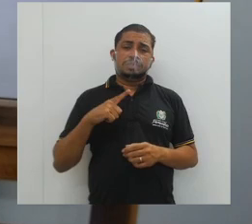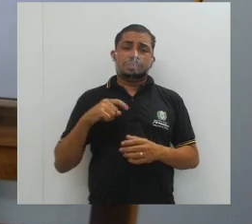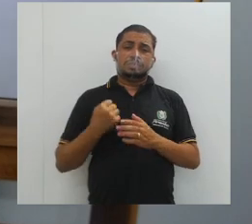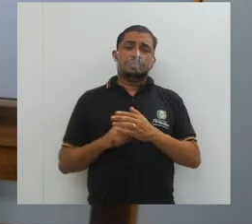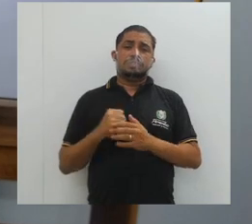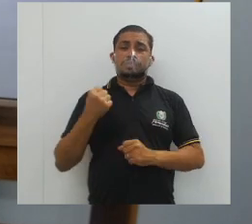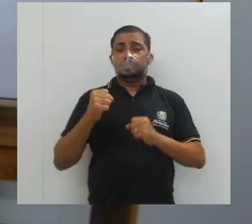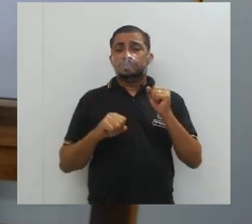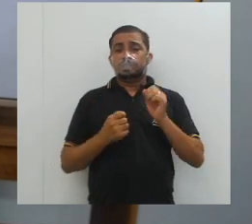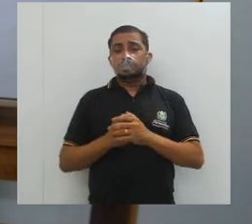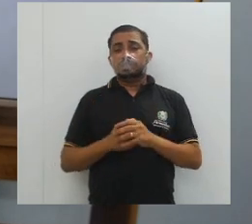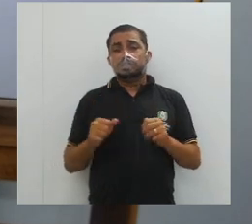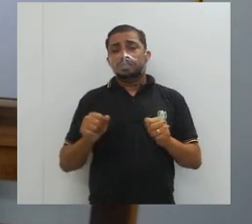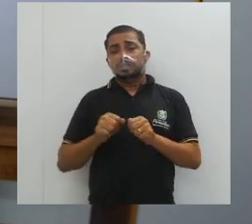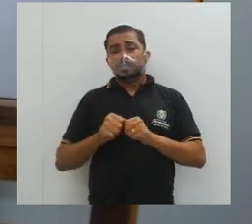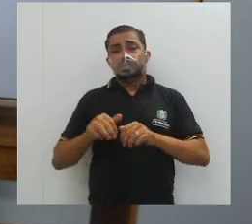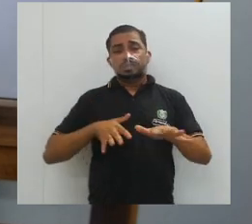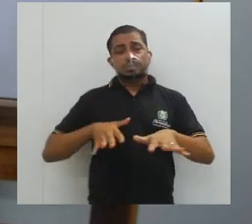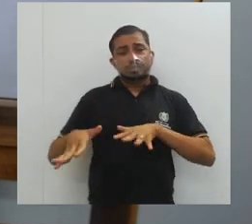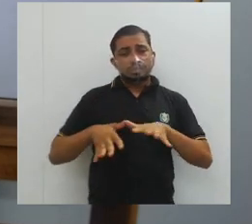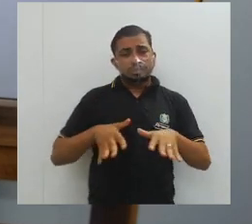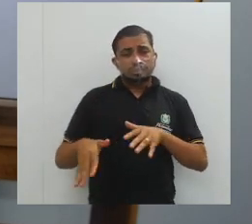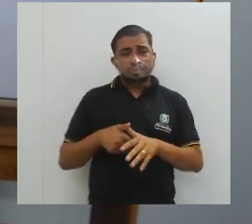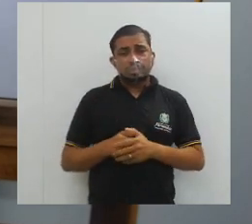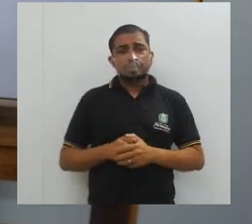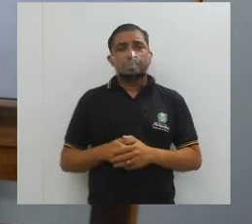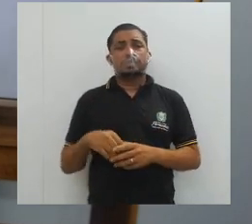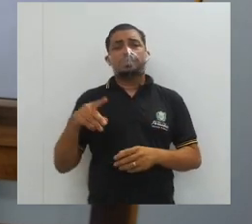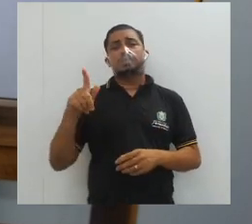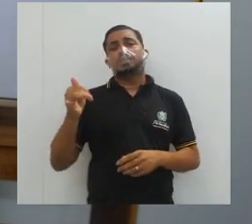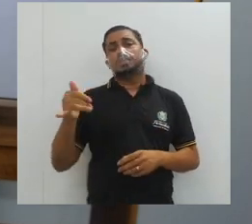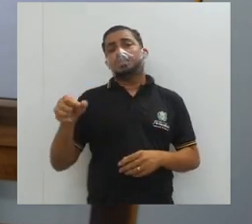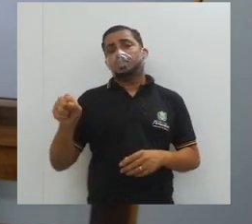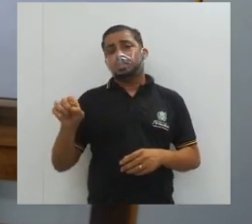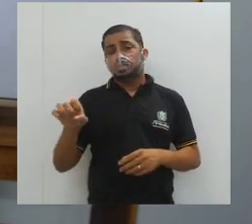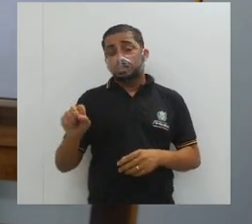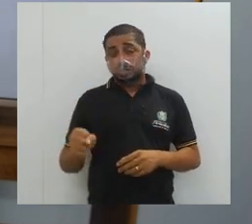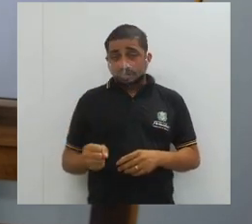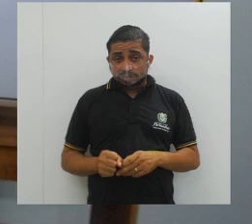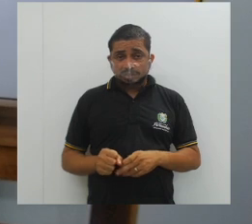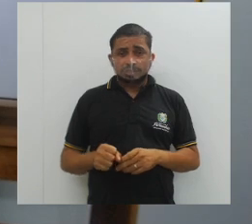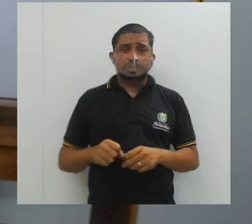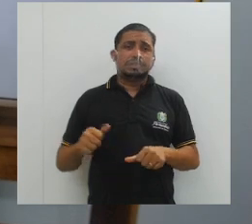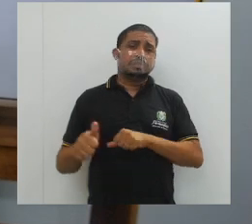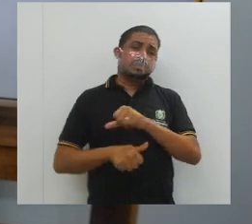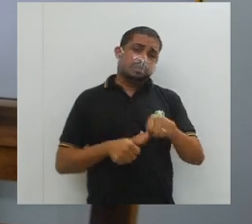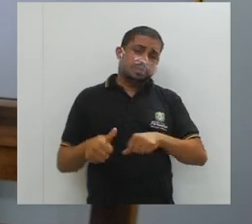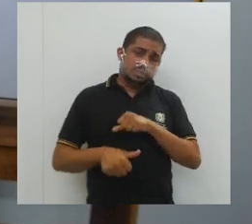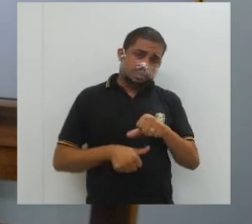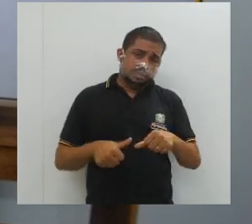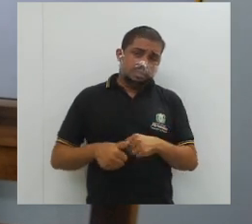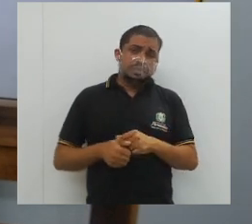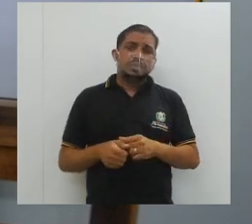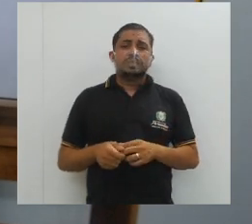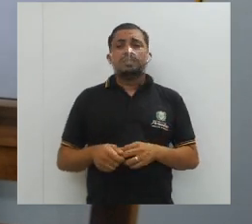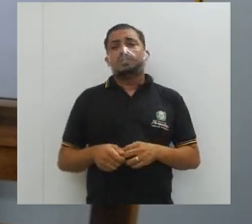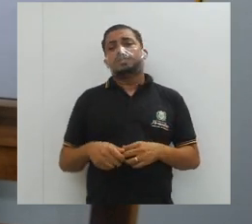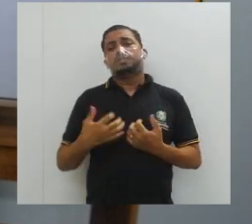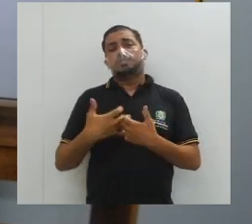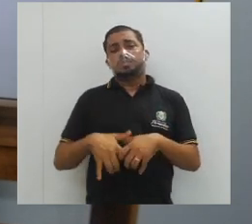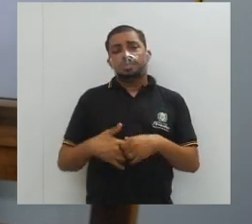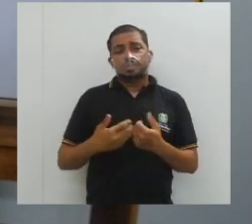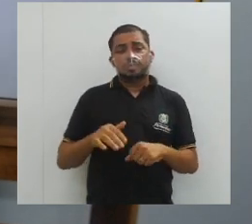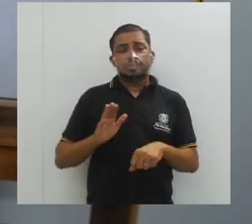a explosão. Quem faz esse movimento é a explosão dos gases aqui dentro do pistão, transformando ele, deixando o motor muito